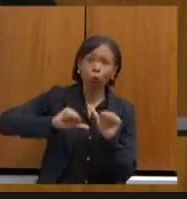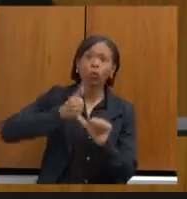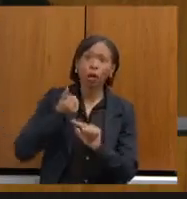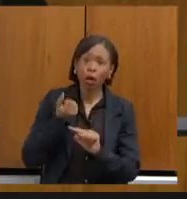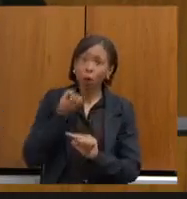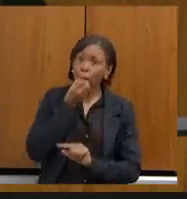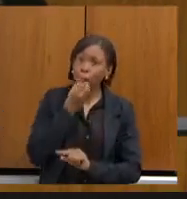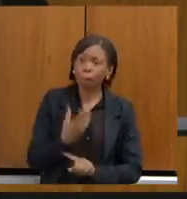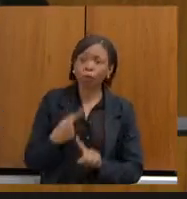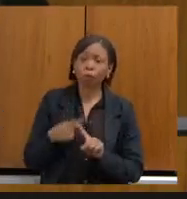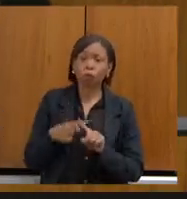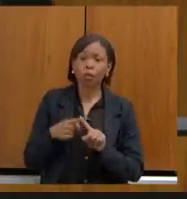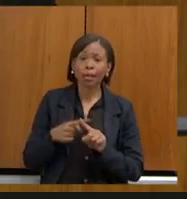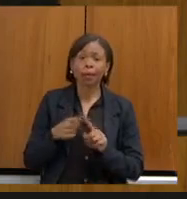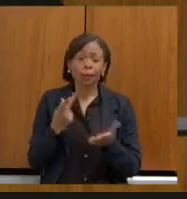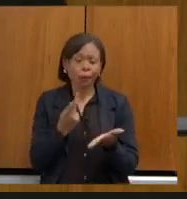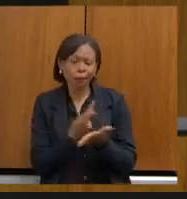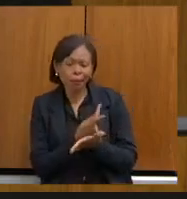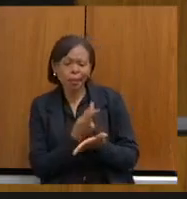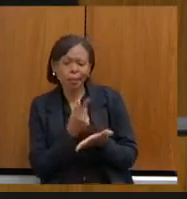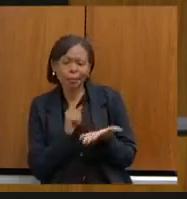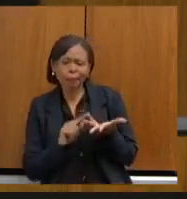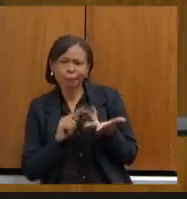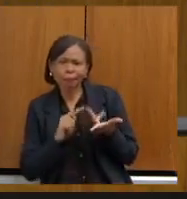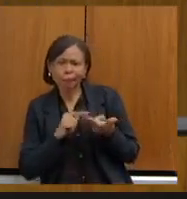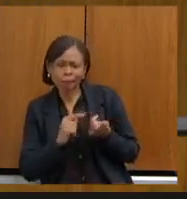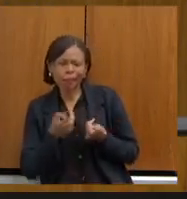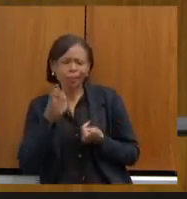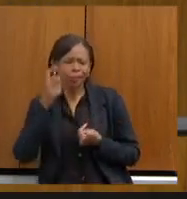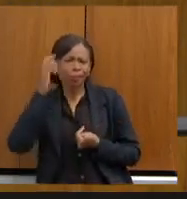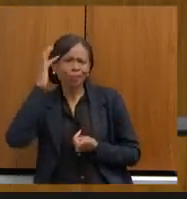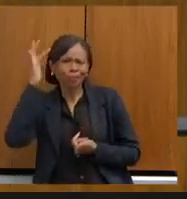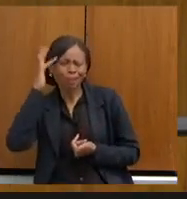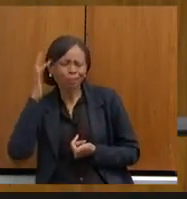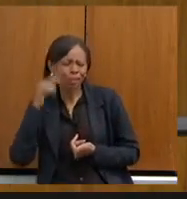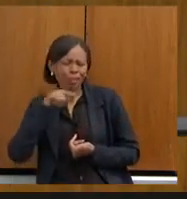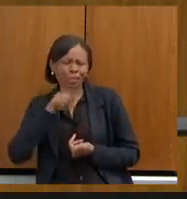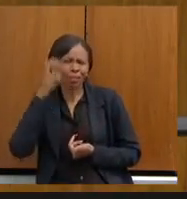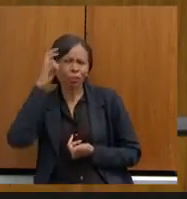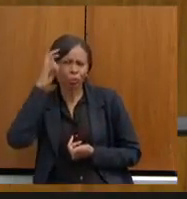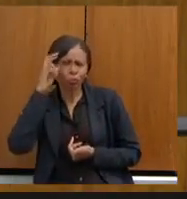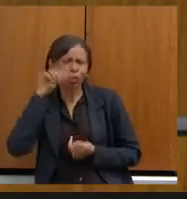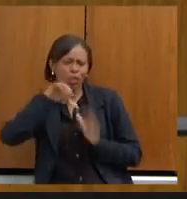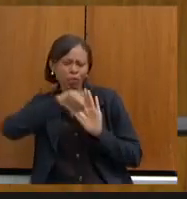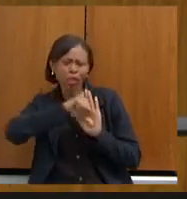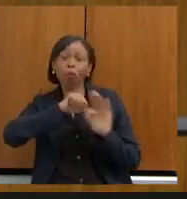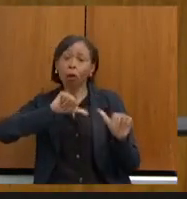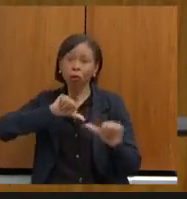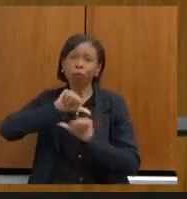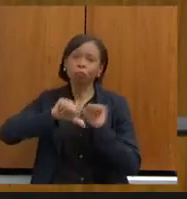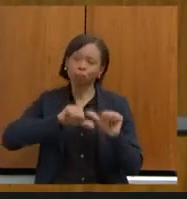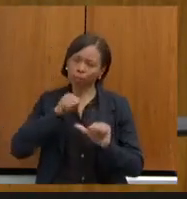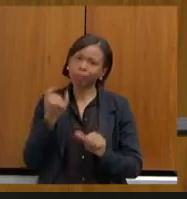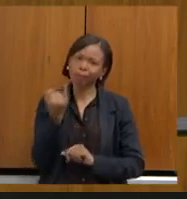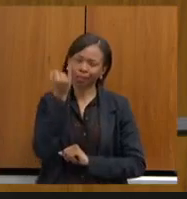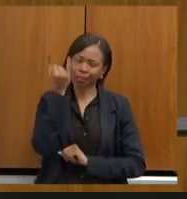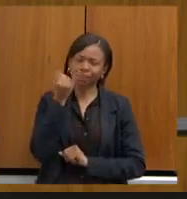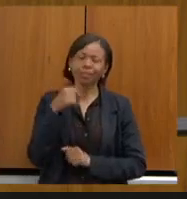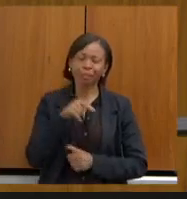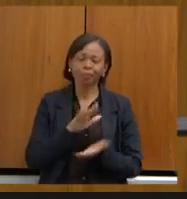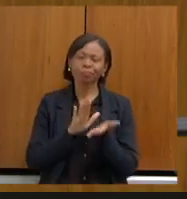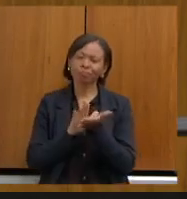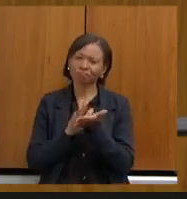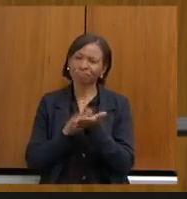mudarmos a realidade e o pensamento com relação à criminalidade eo parabenizo senhor agradeço pelo trabalho